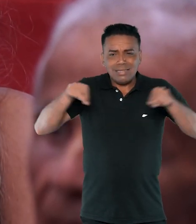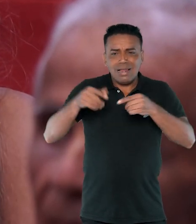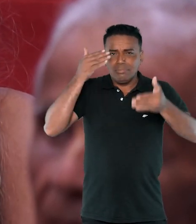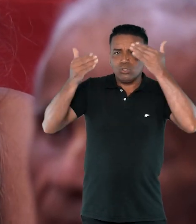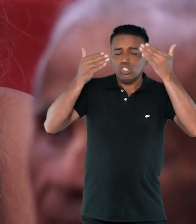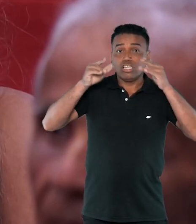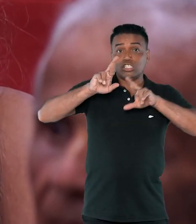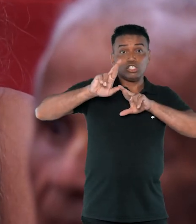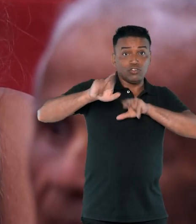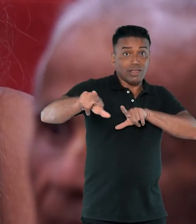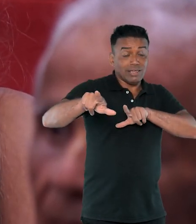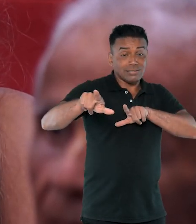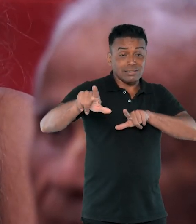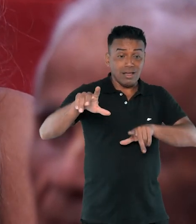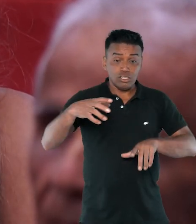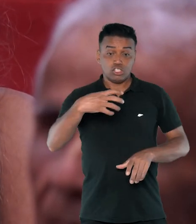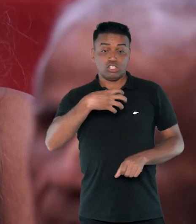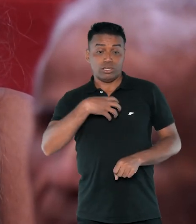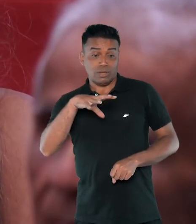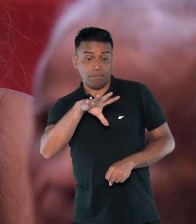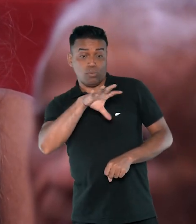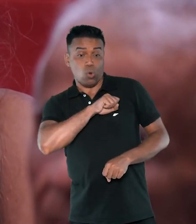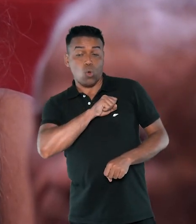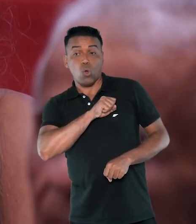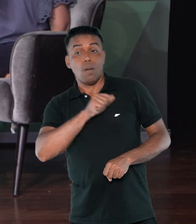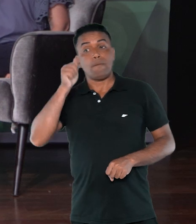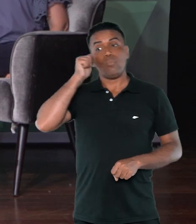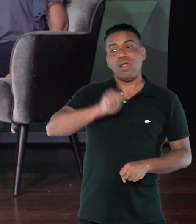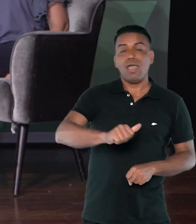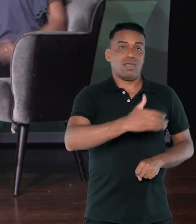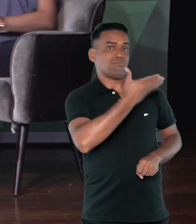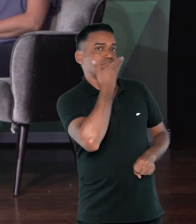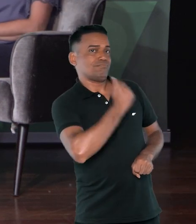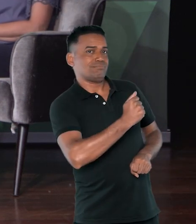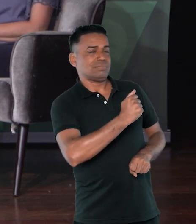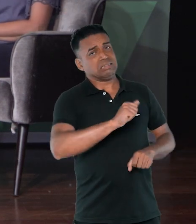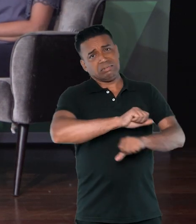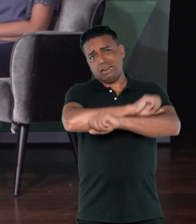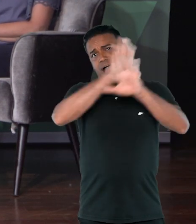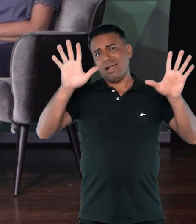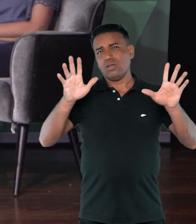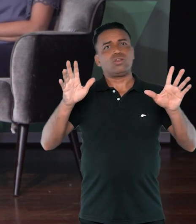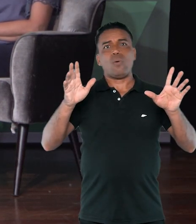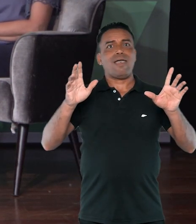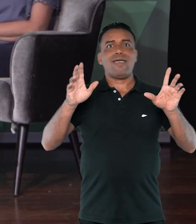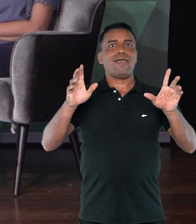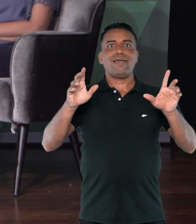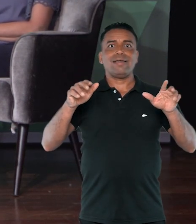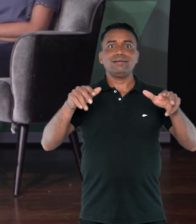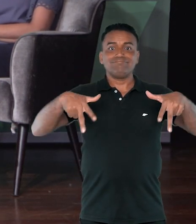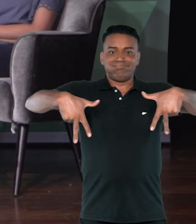você observa nos modos de amor aí. Pergunta boa, colega.